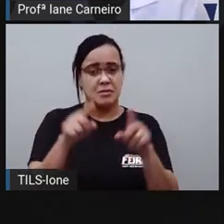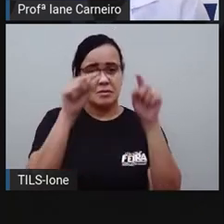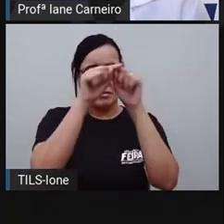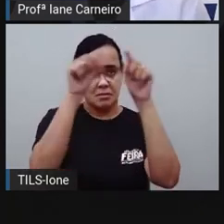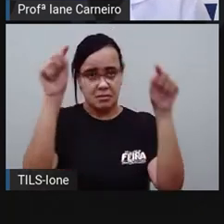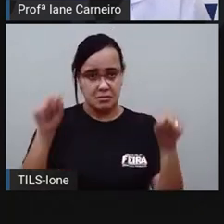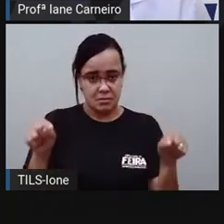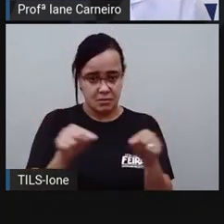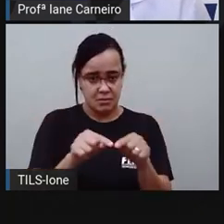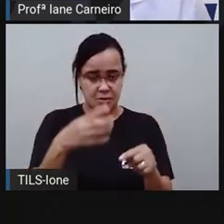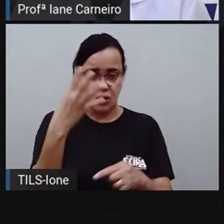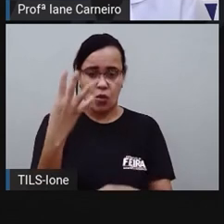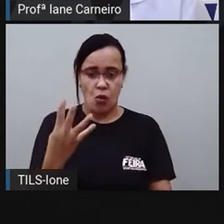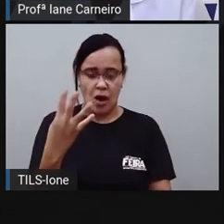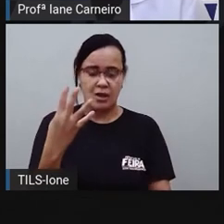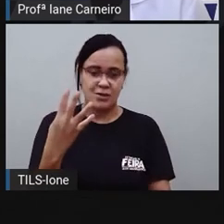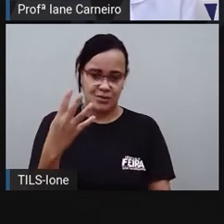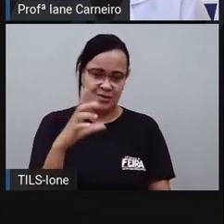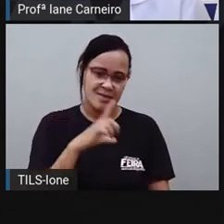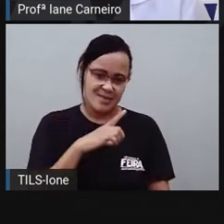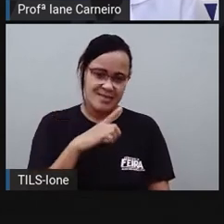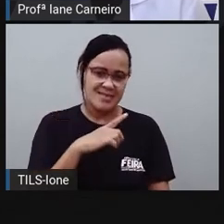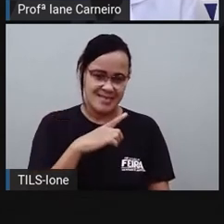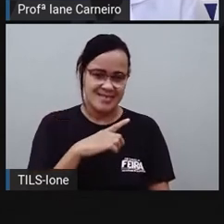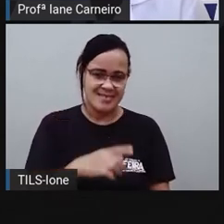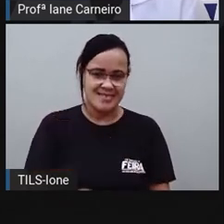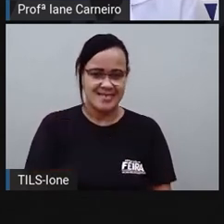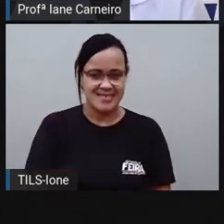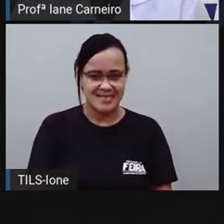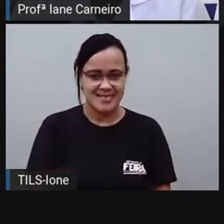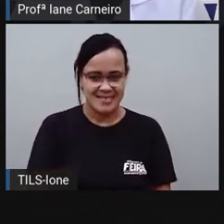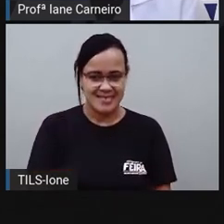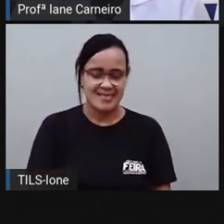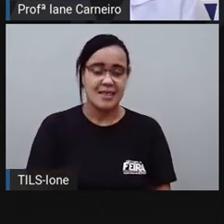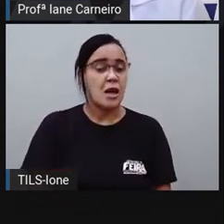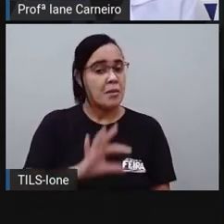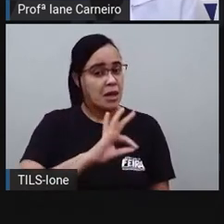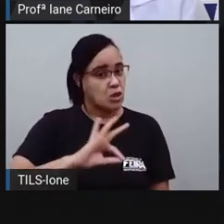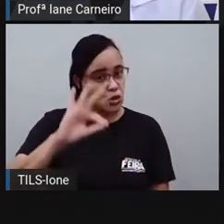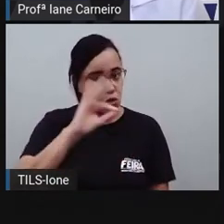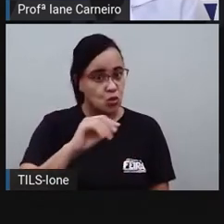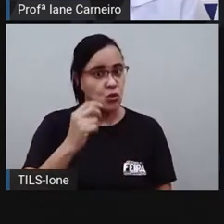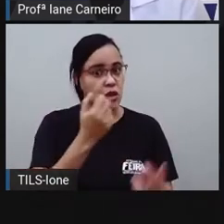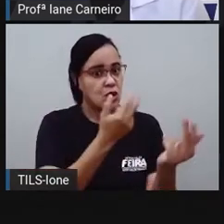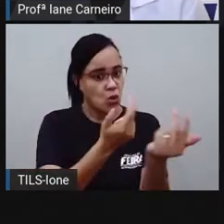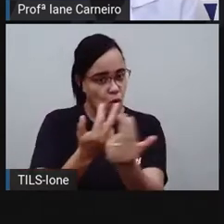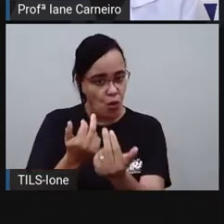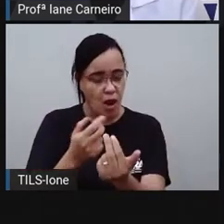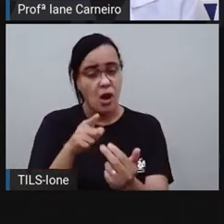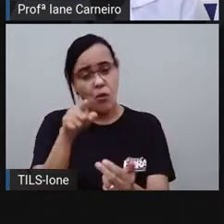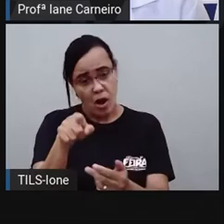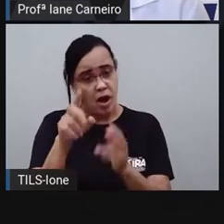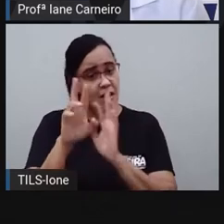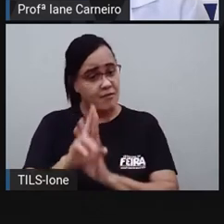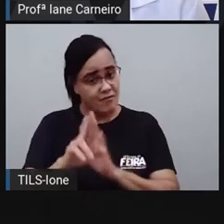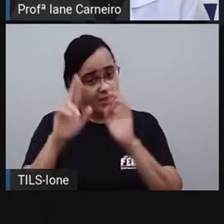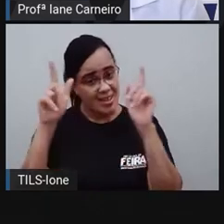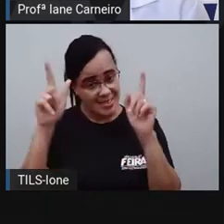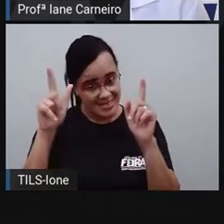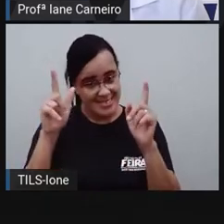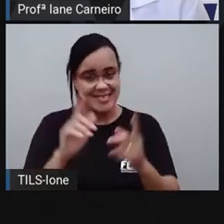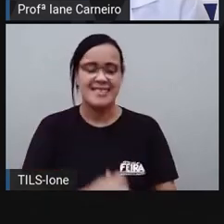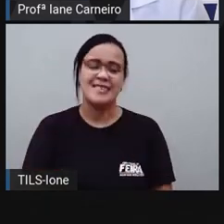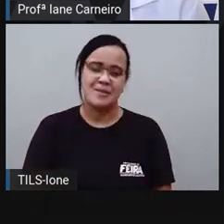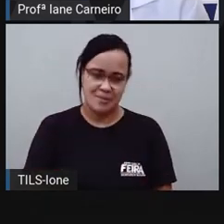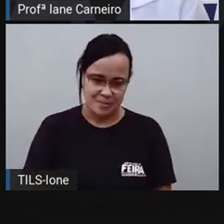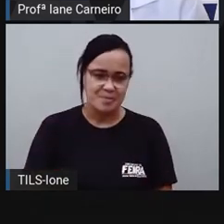ó, todos os lados são o quê? Iguais, né? Diferente do retângulo, né? Esse lado não é igual